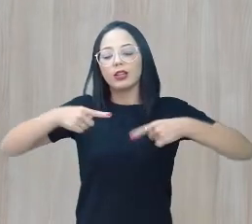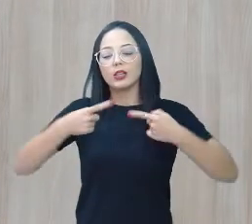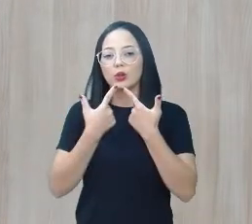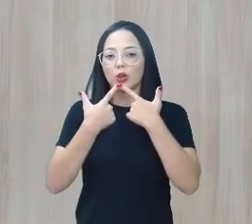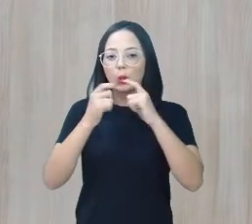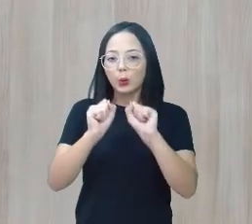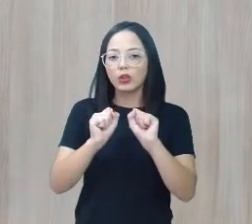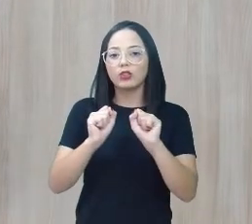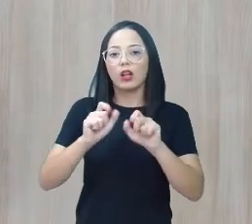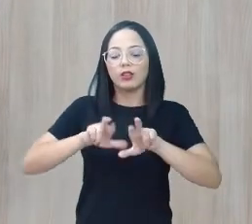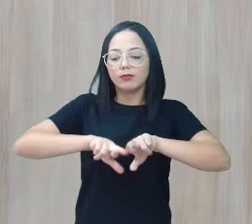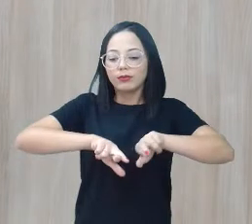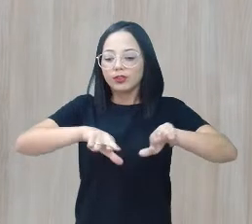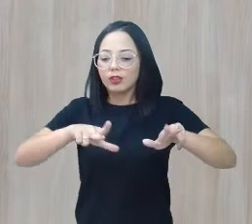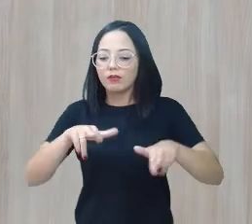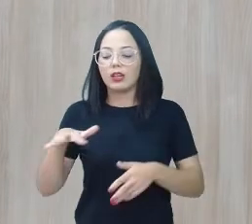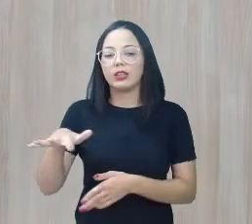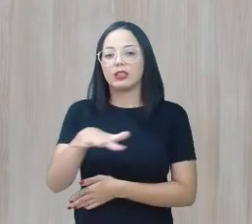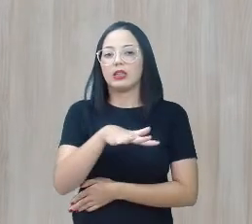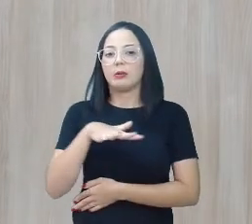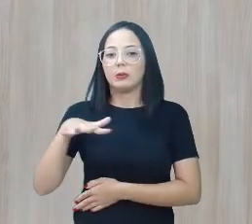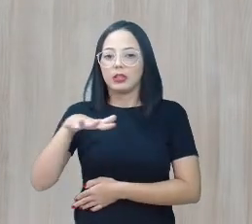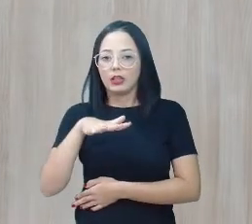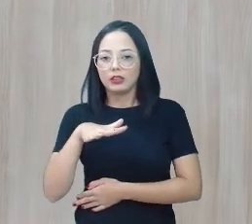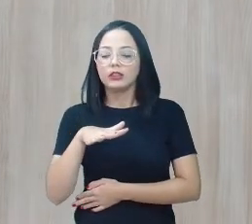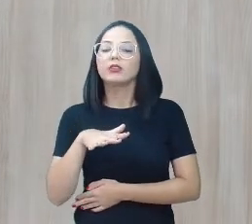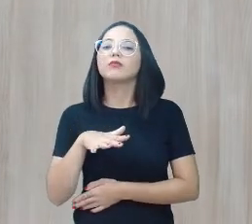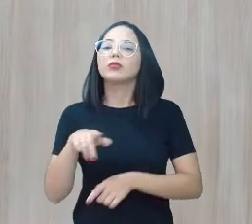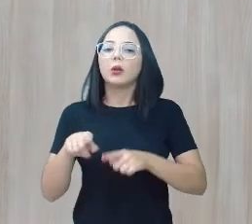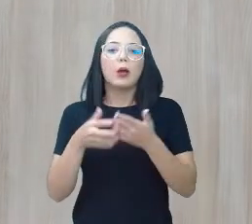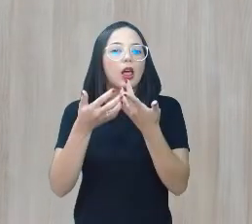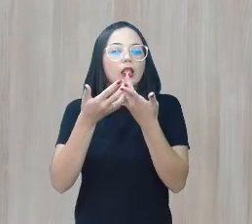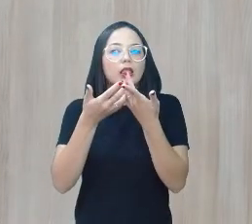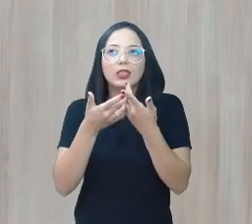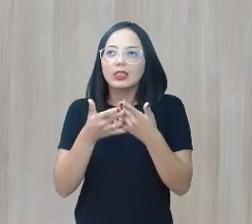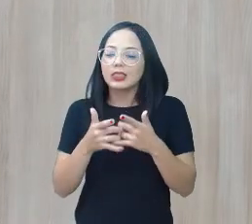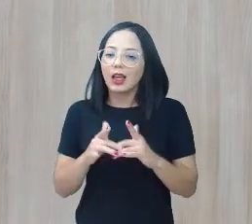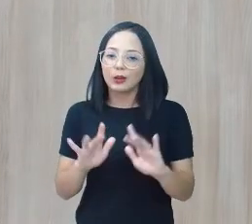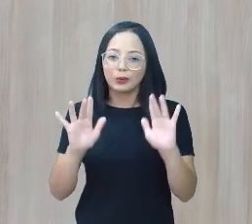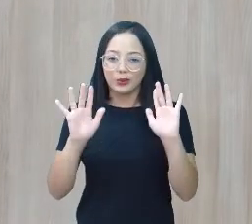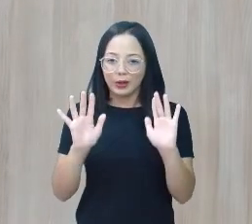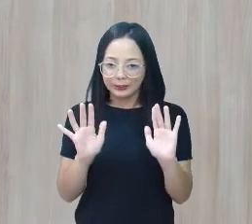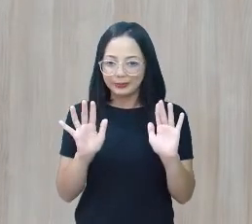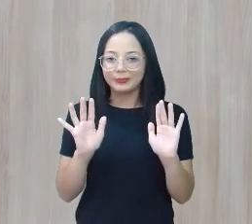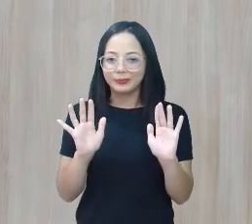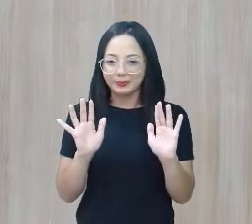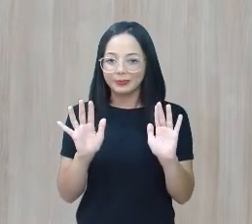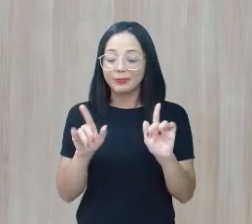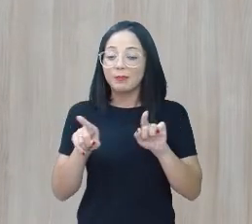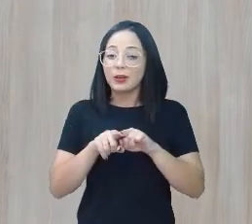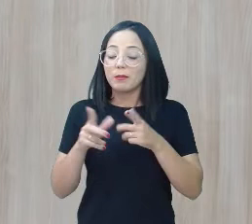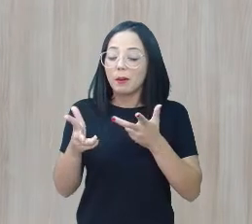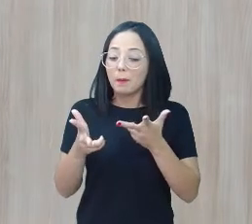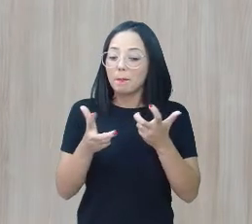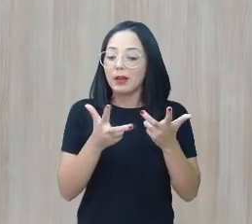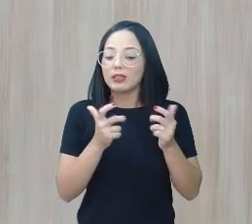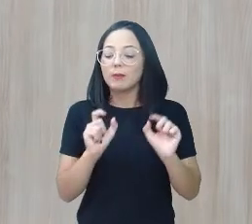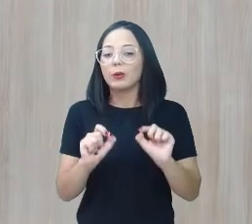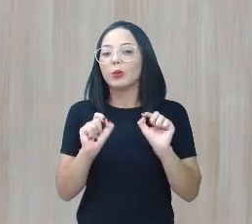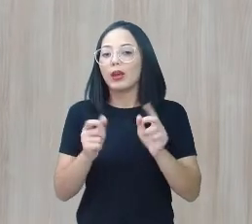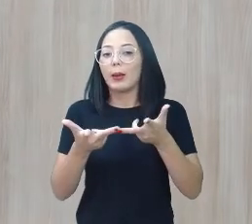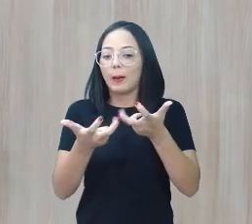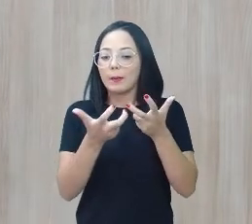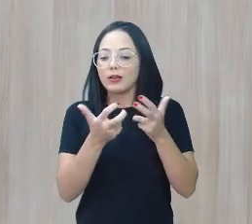de diferentes ambientes, né, de forma natural e percebendo